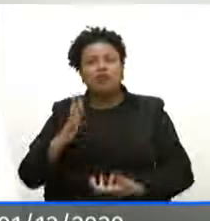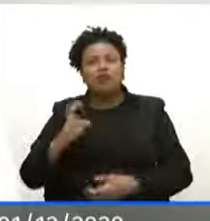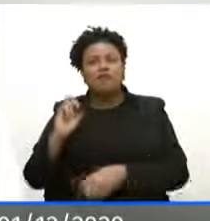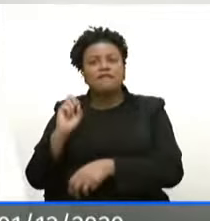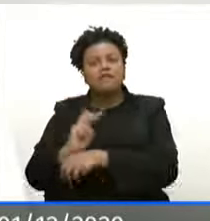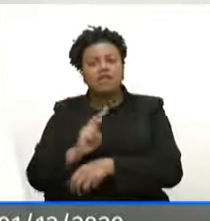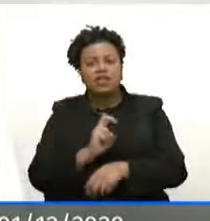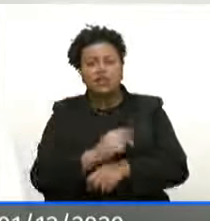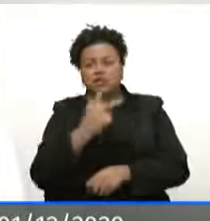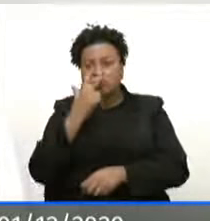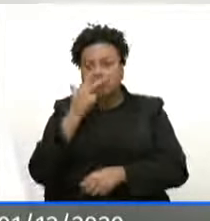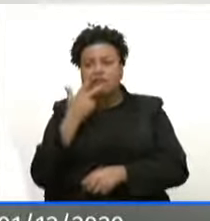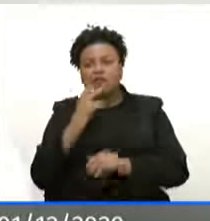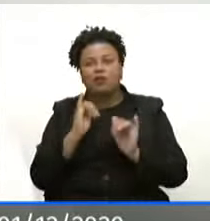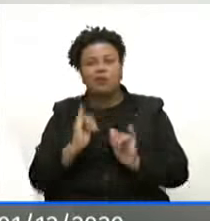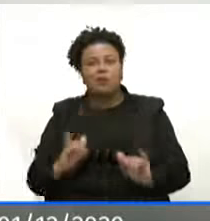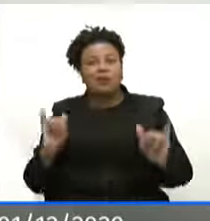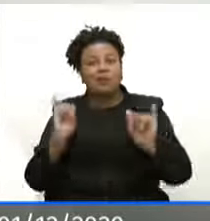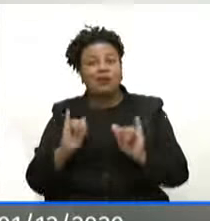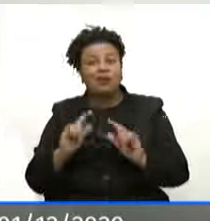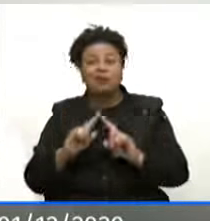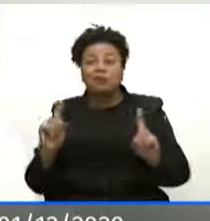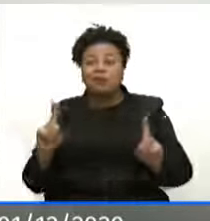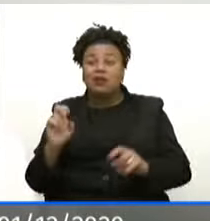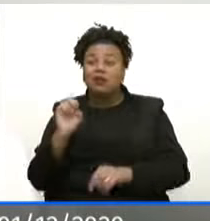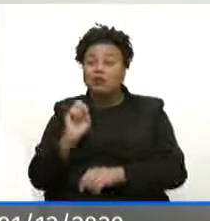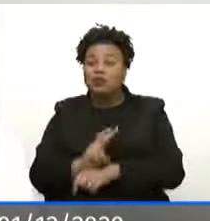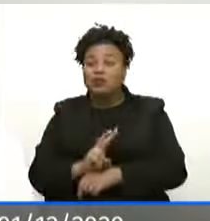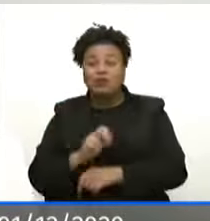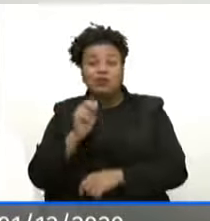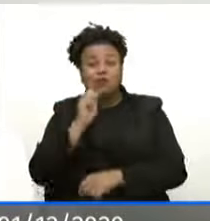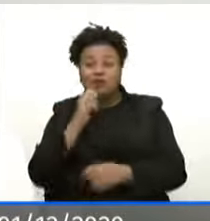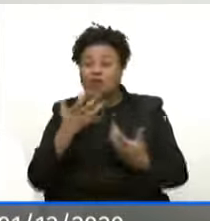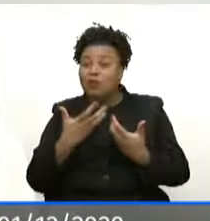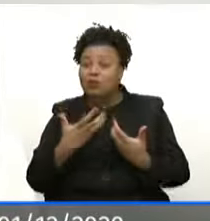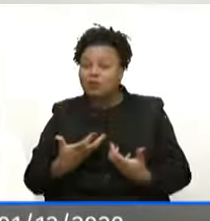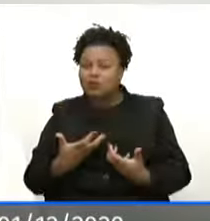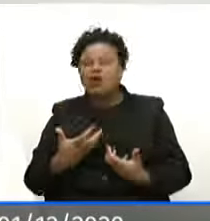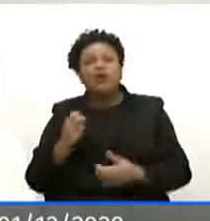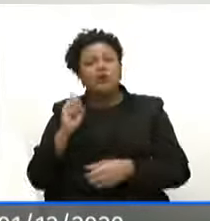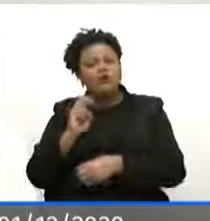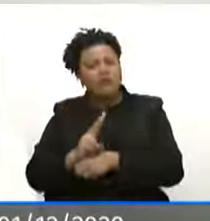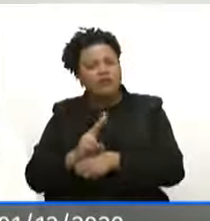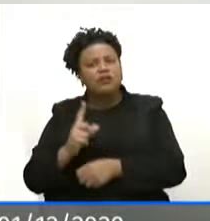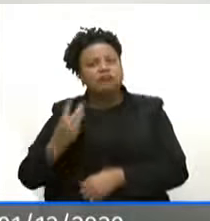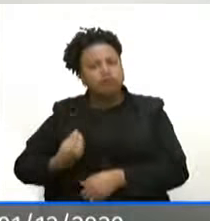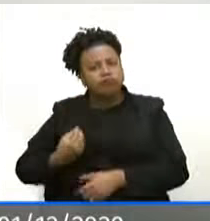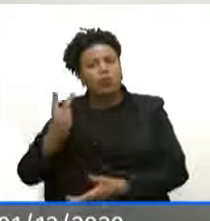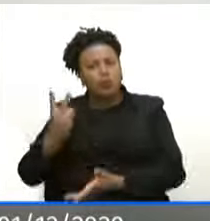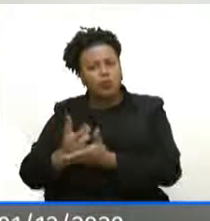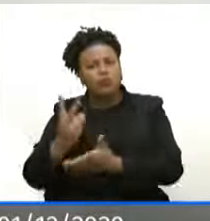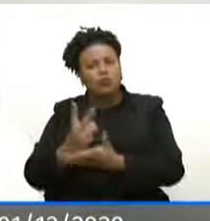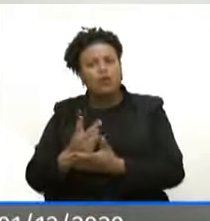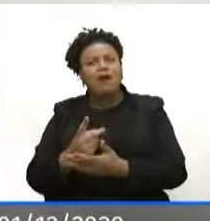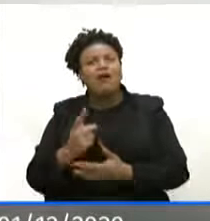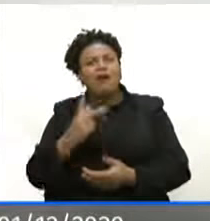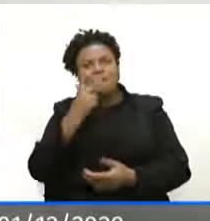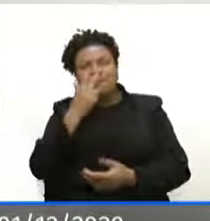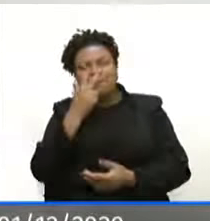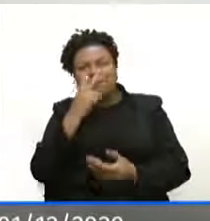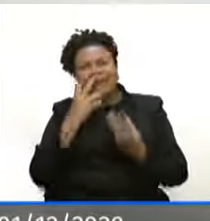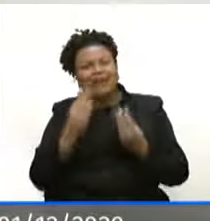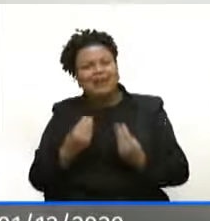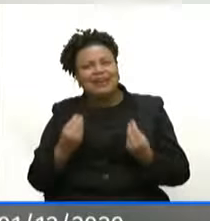vírus, como disse uma propaganda aí, mas o vírus não se cansou da gente. O vírus está aí. A sensação que